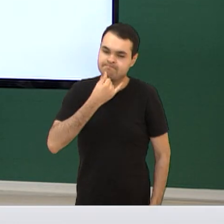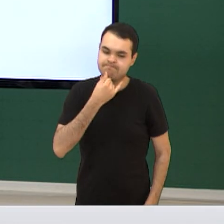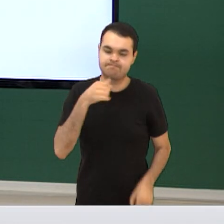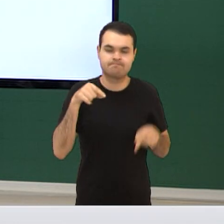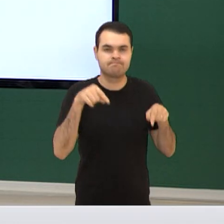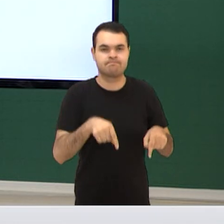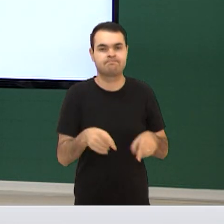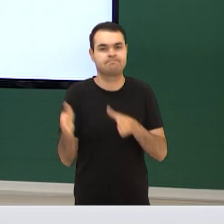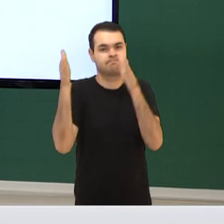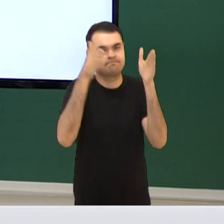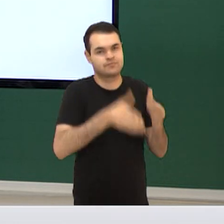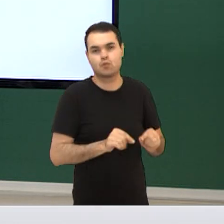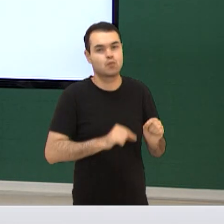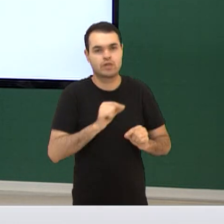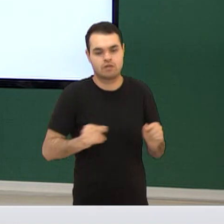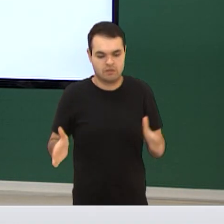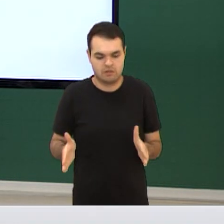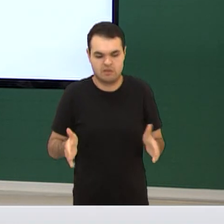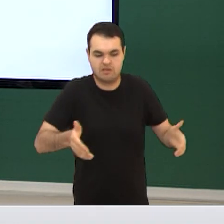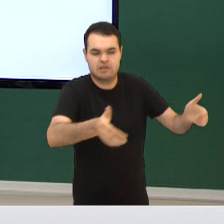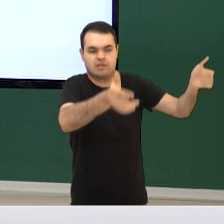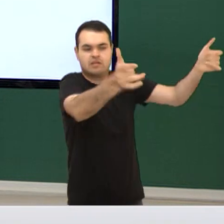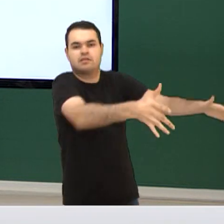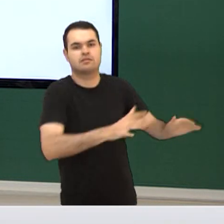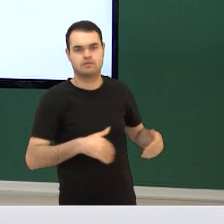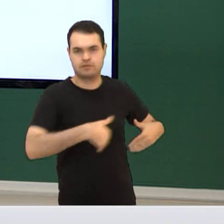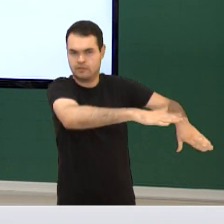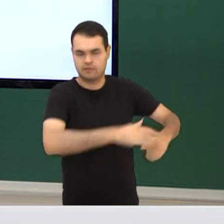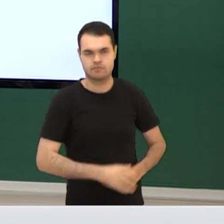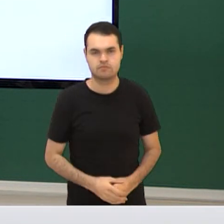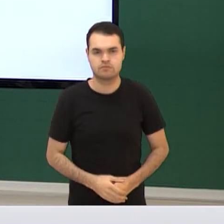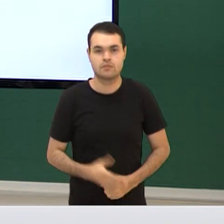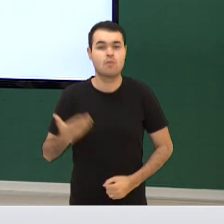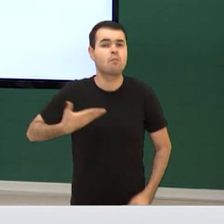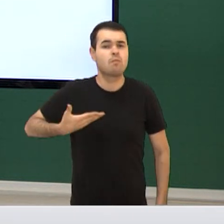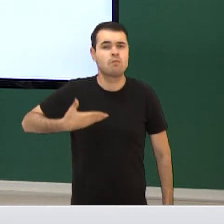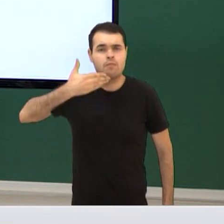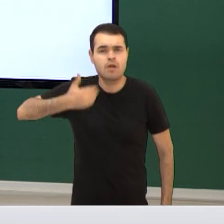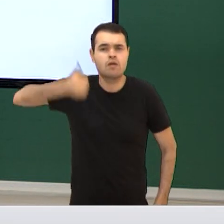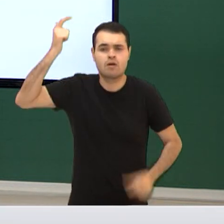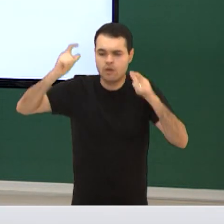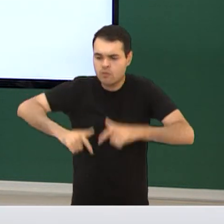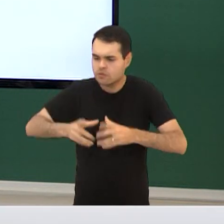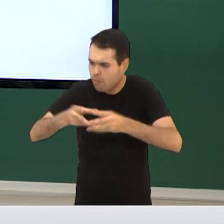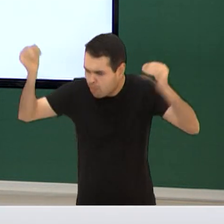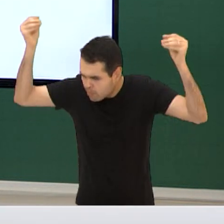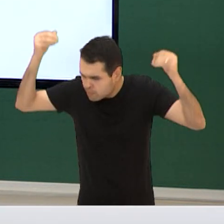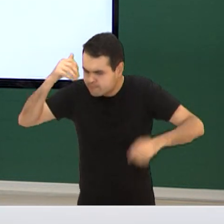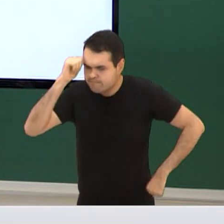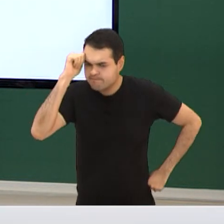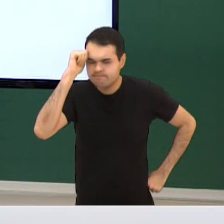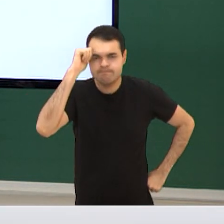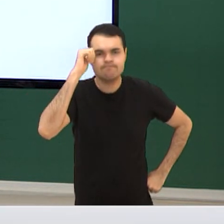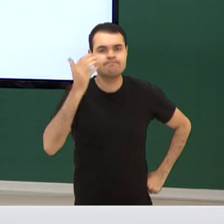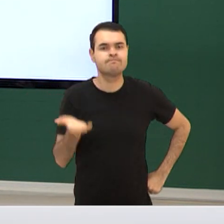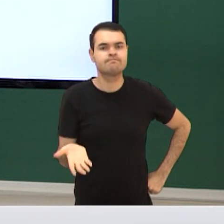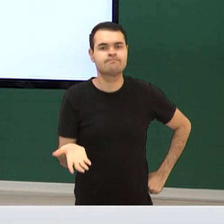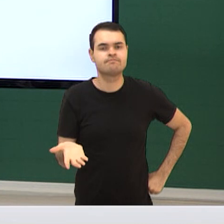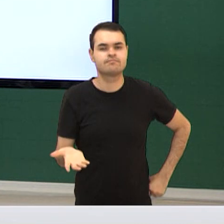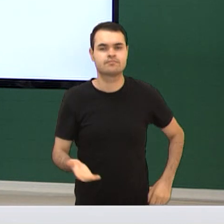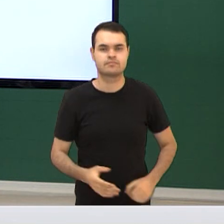do abandono. Olha lá, ó. Onde foi parar o melhor amigo? Onde foi parar? Tem alguns pets que estão